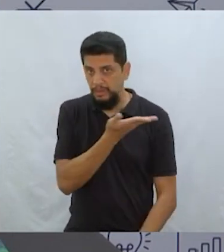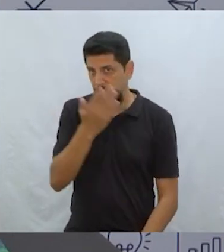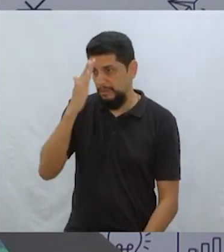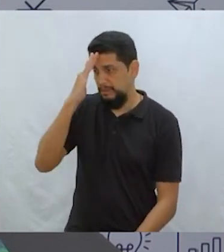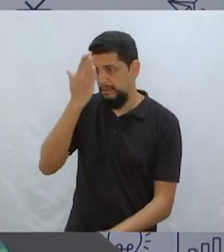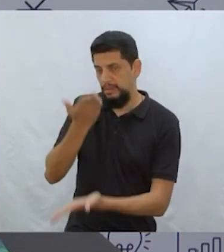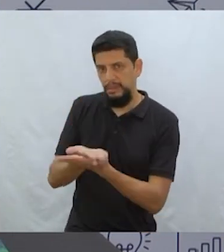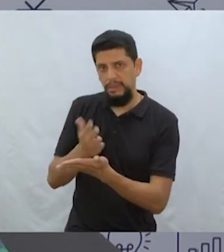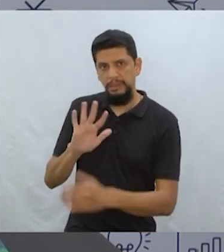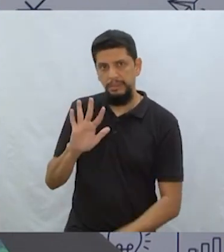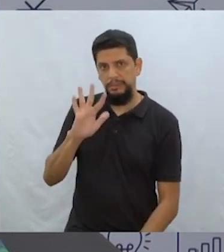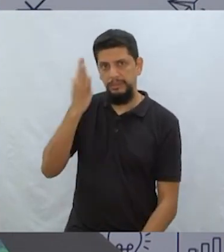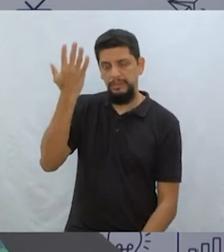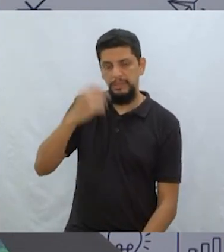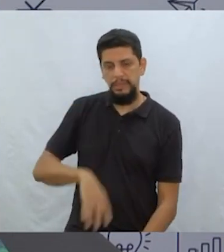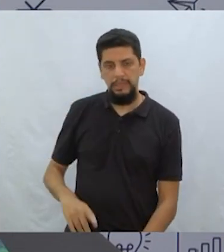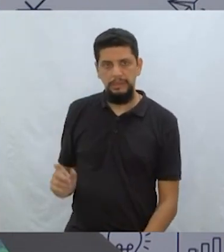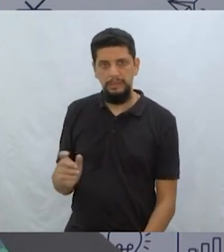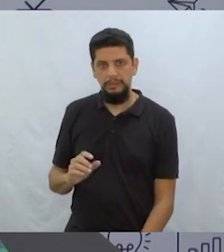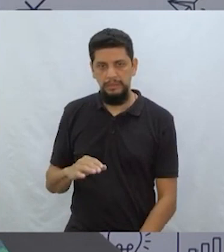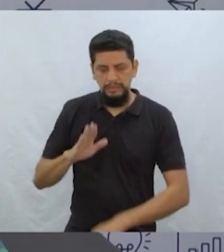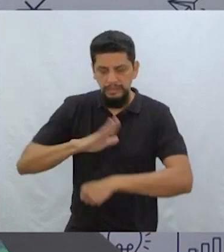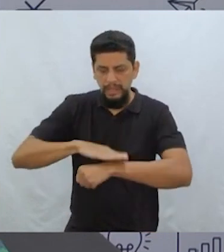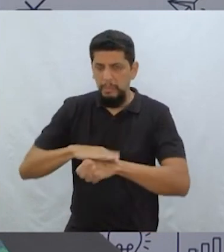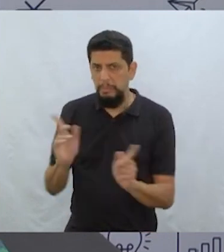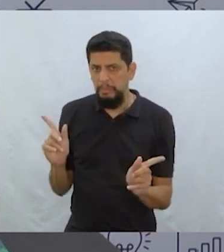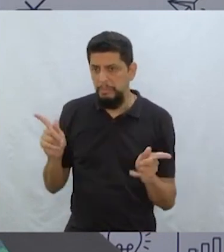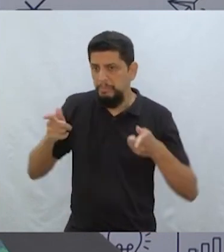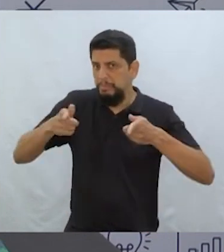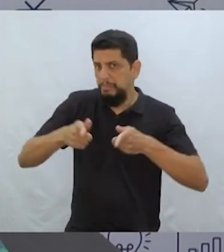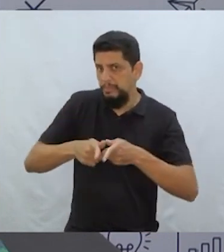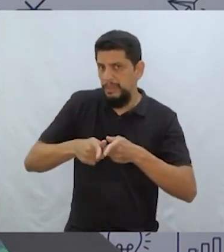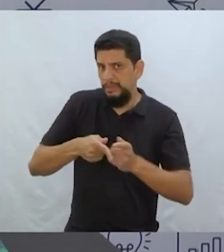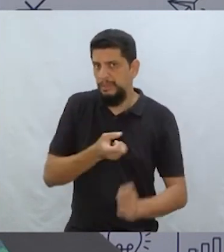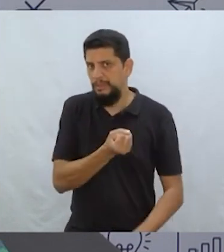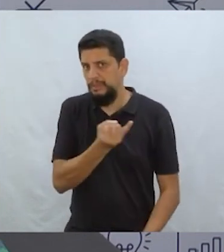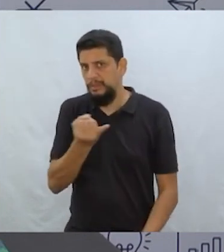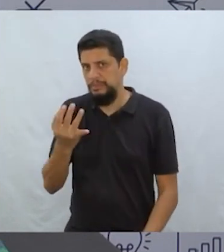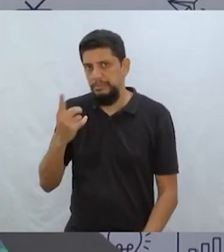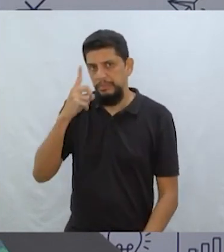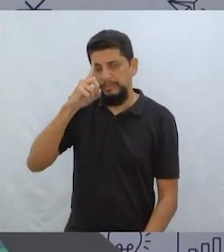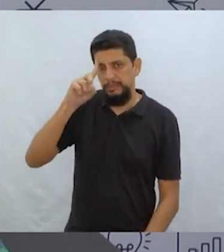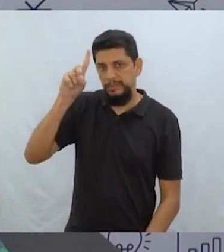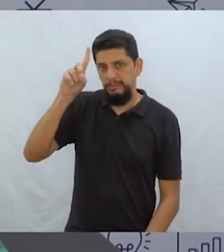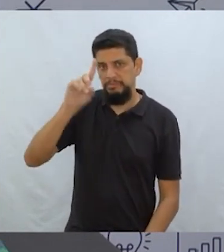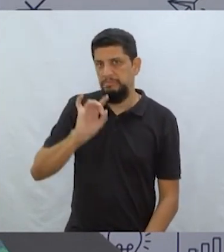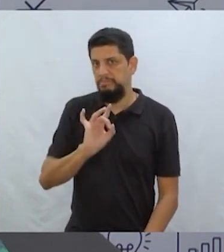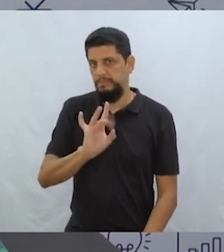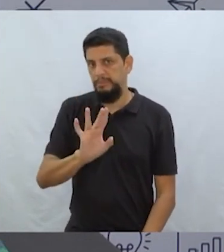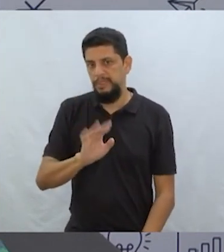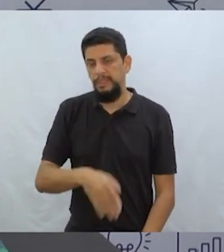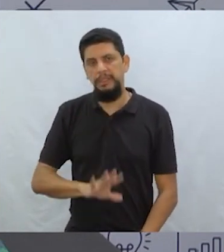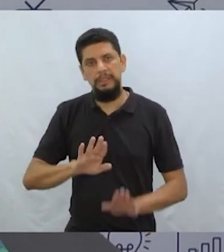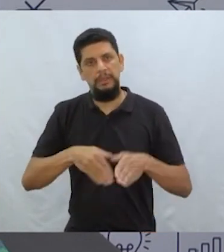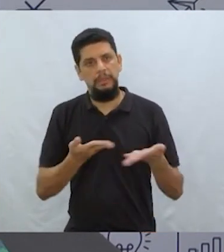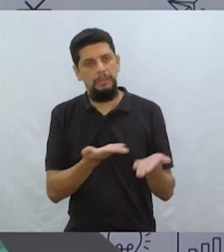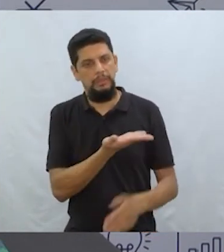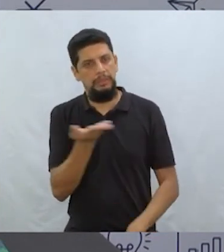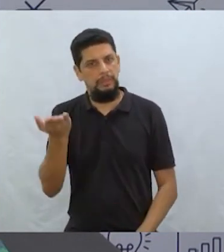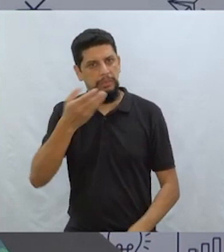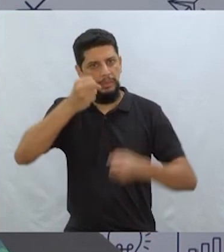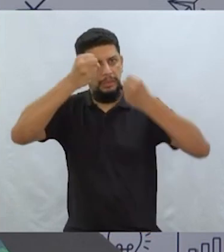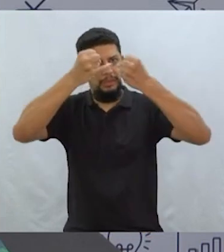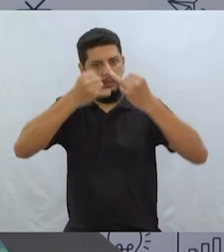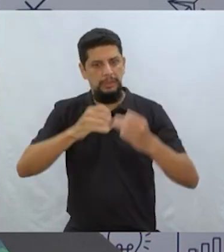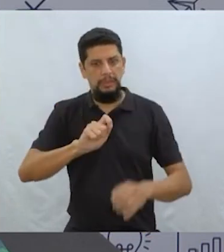acreditam que isso aconteceu em um curto espaço de tempo a alguns dias apenas Então é isso que